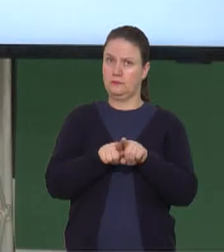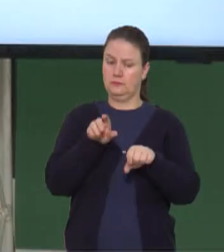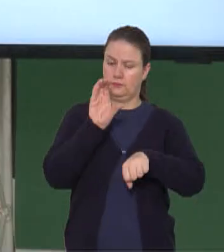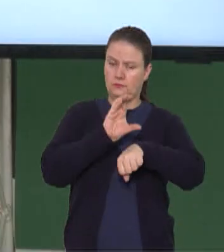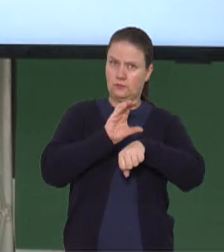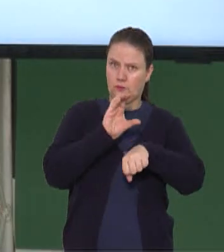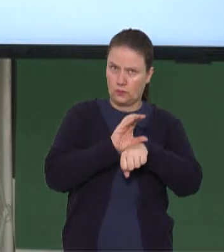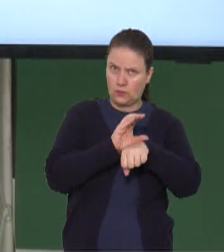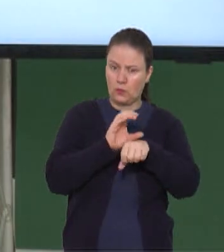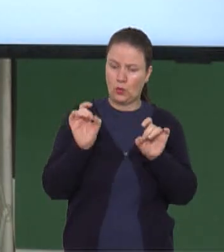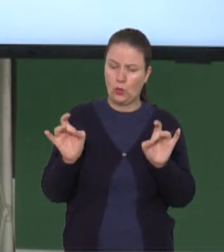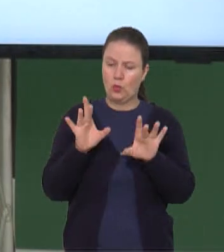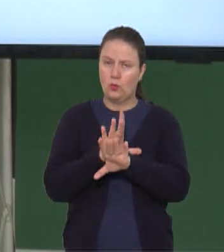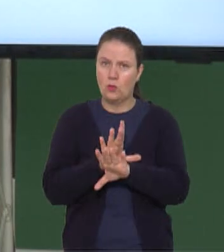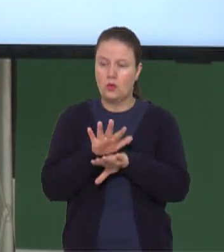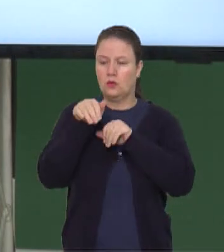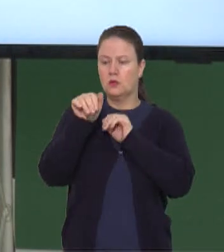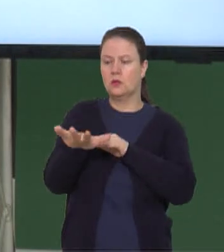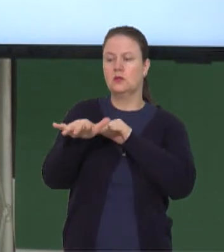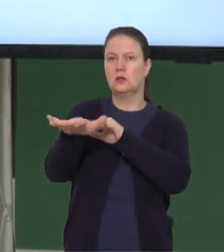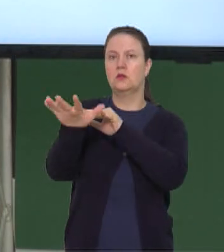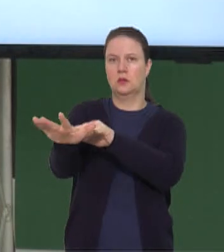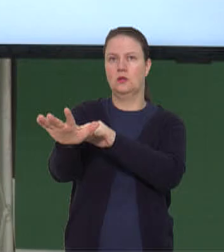do país ficou pronta em setembro de